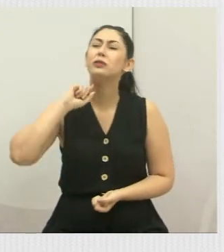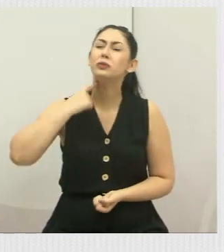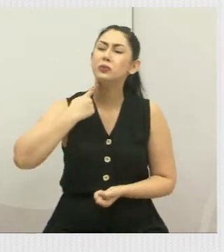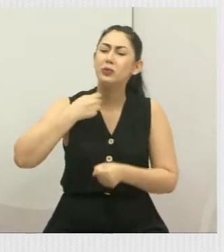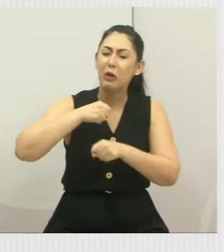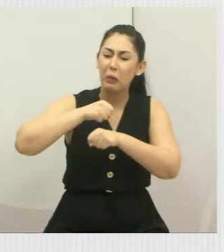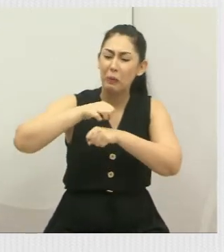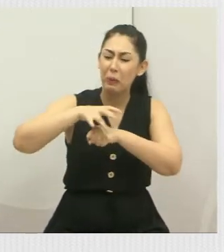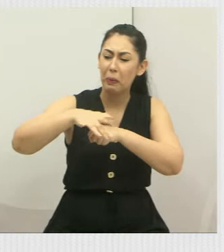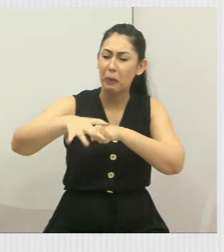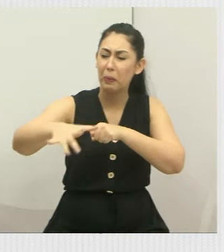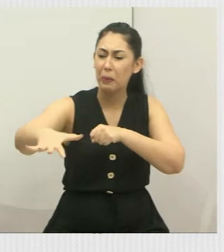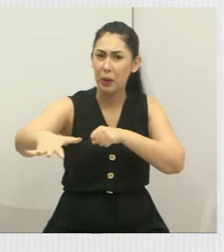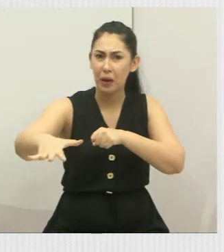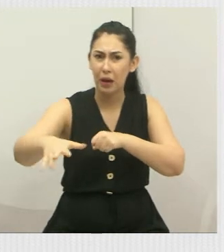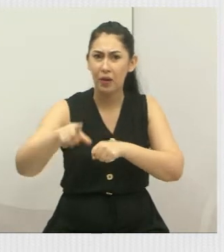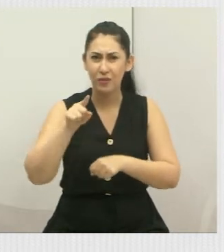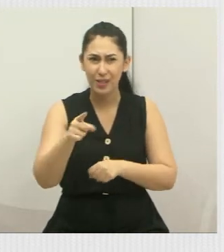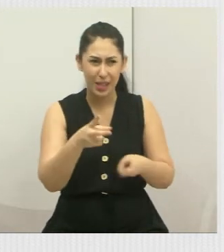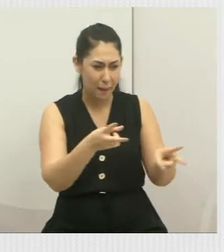opinião.